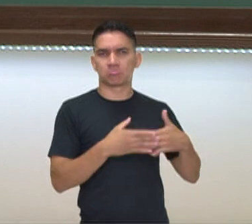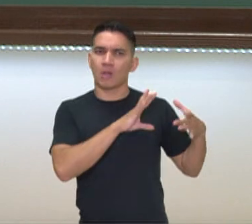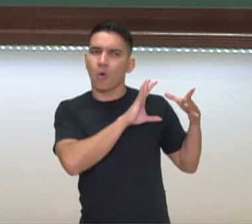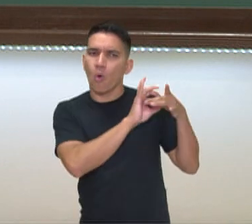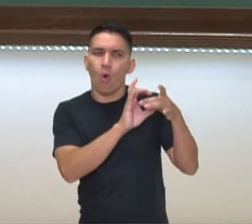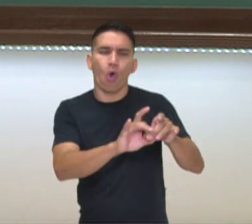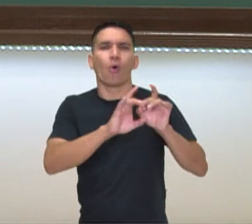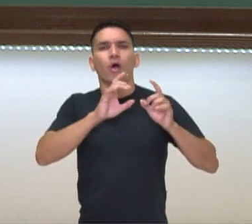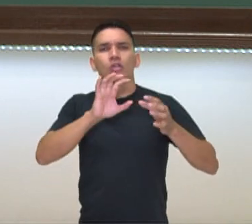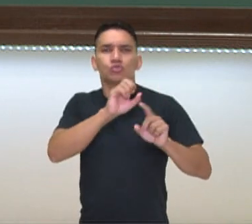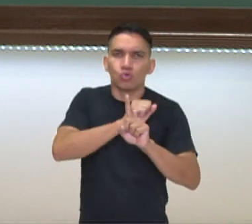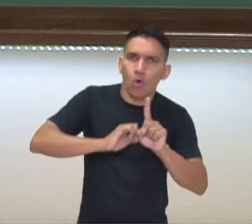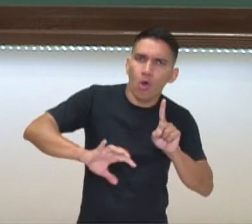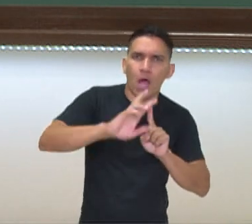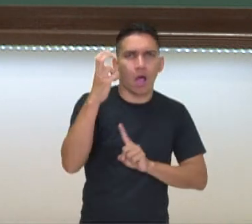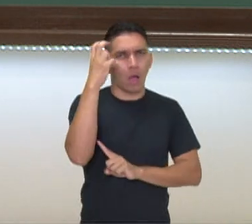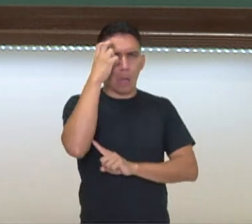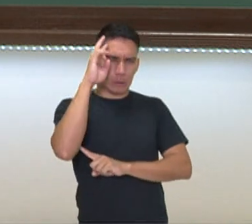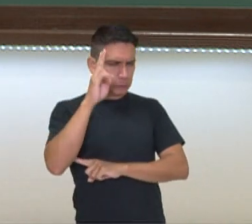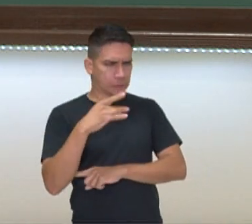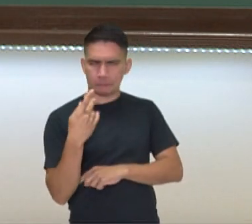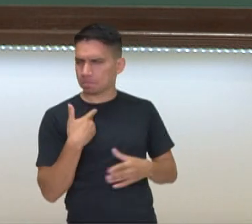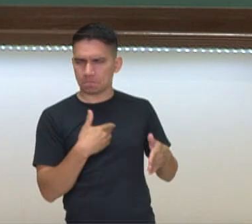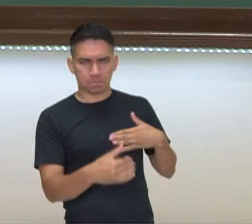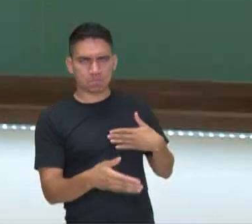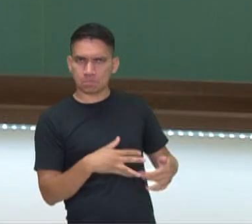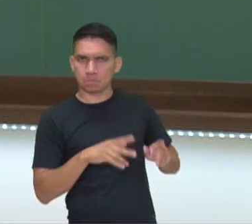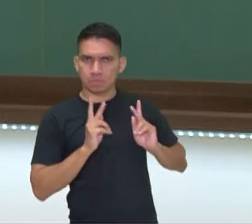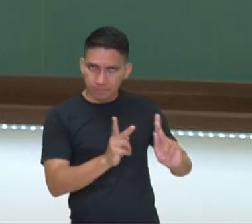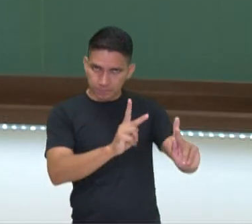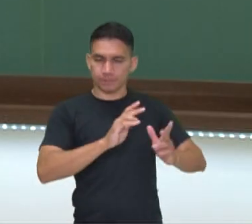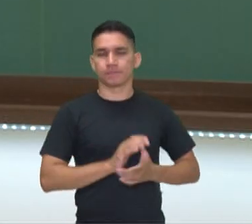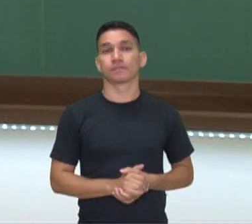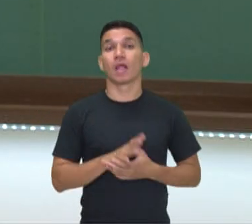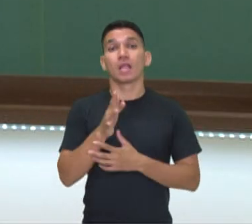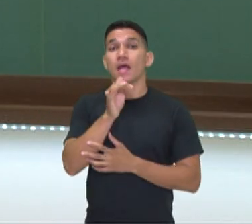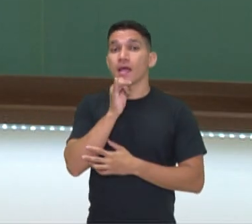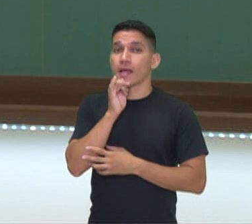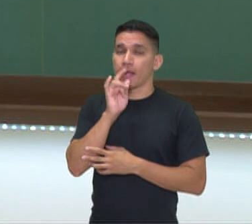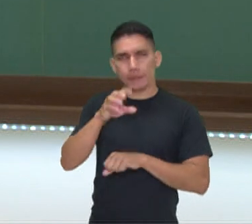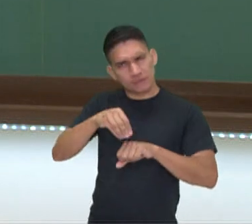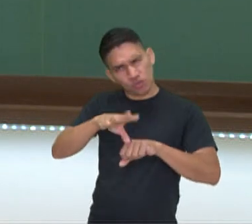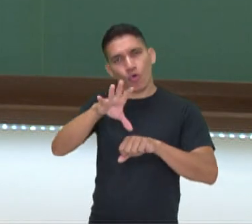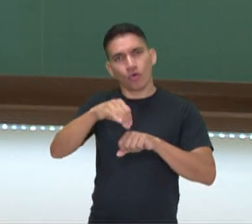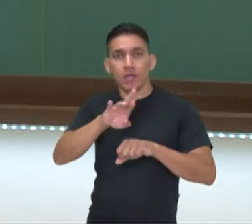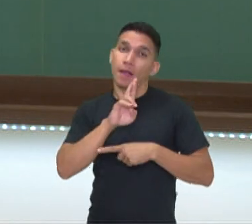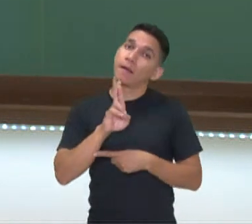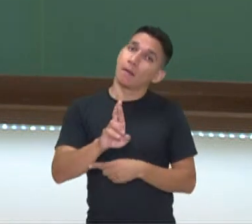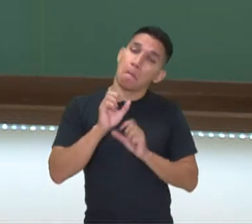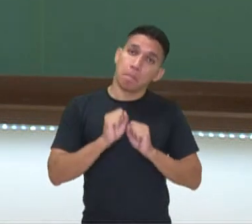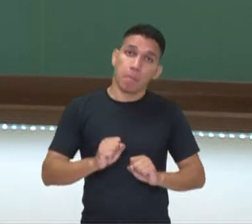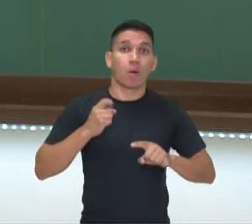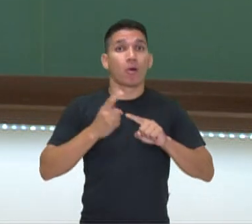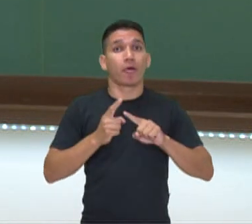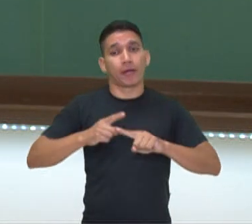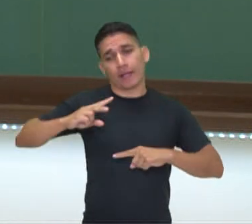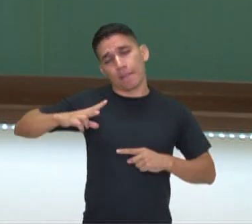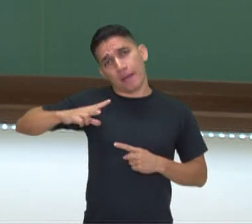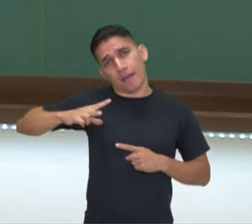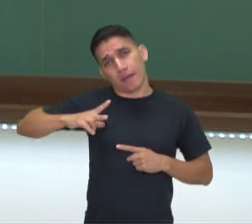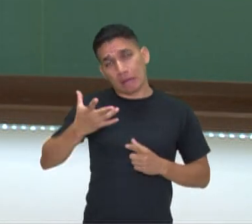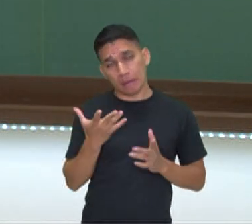social, cultural, histórico, tá? Temos aqui um exemplo, então, são sugestões, porque a resposta é